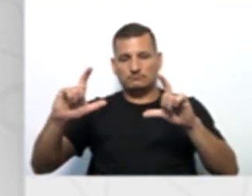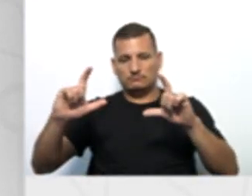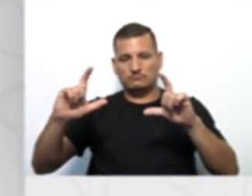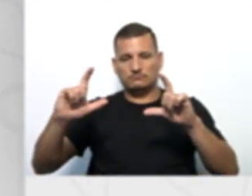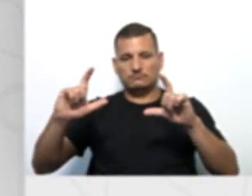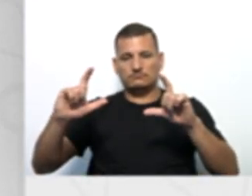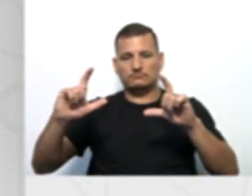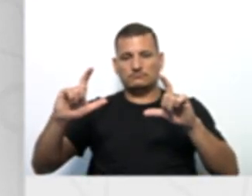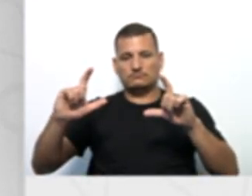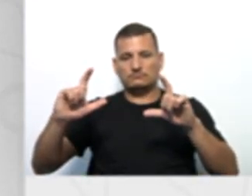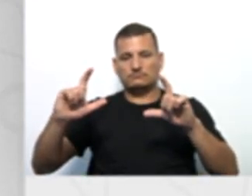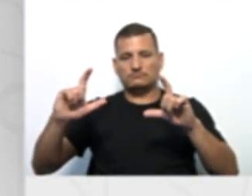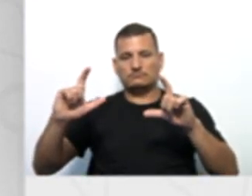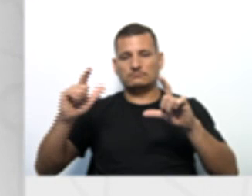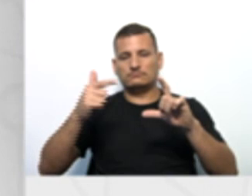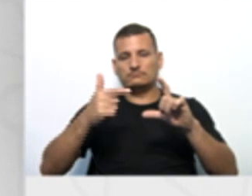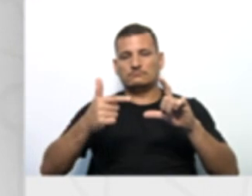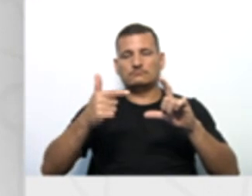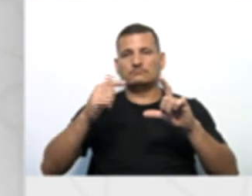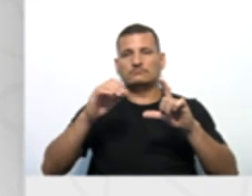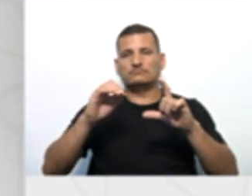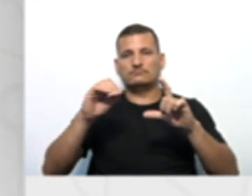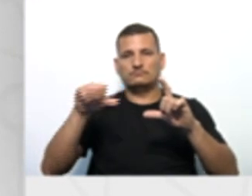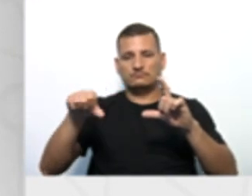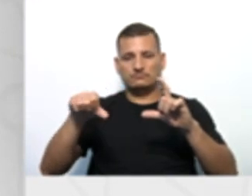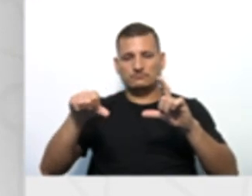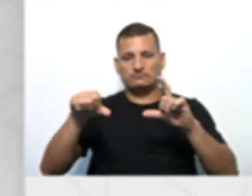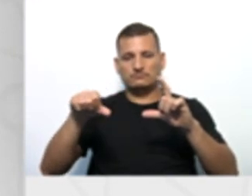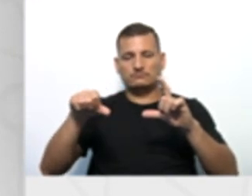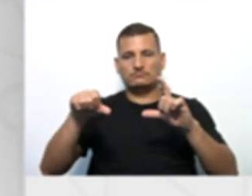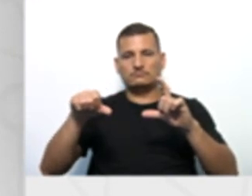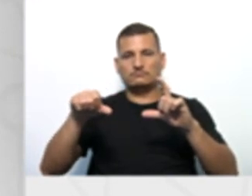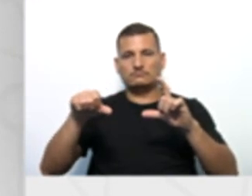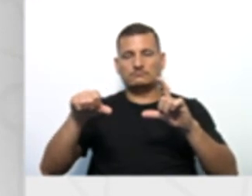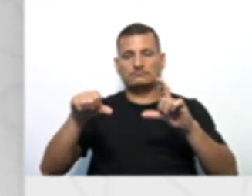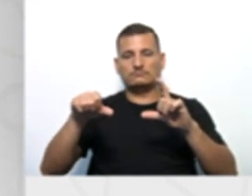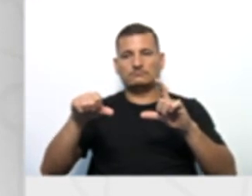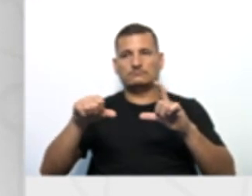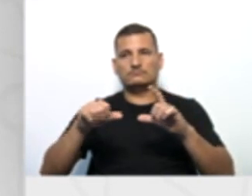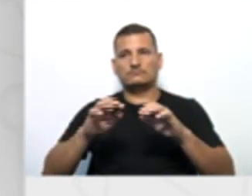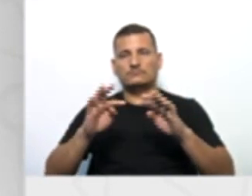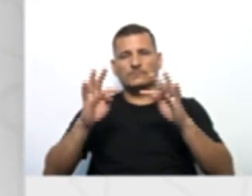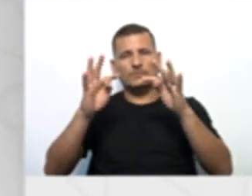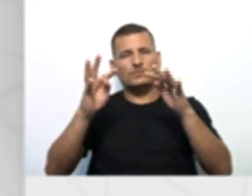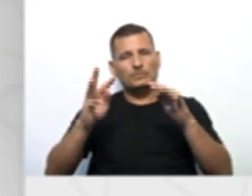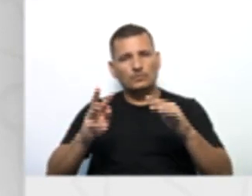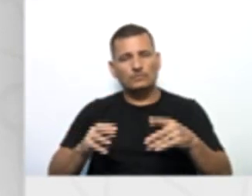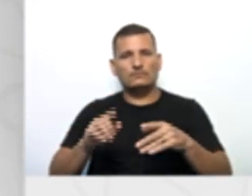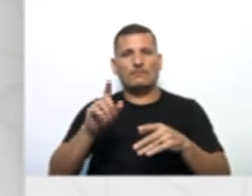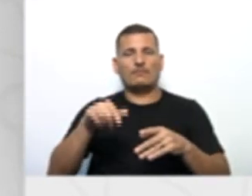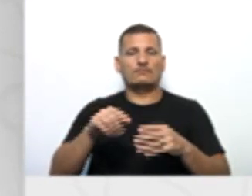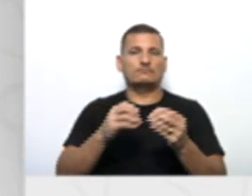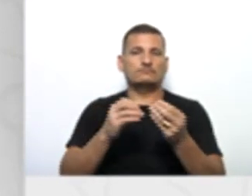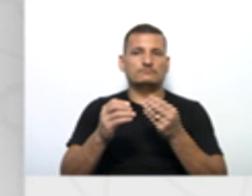maiúscula, vírgula e o ano, fecho parênteses. Então, todas essas formas são formas de